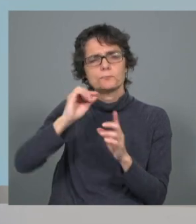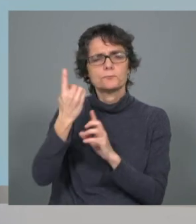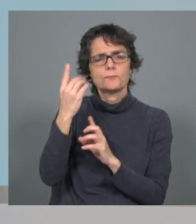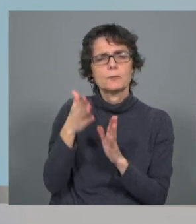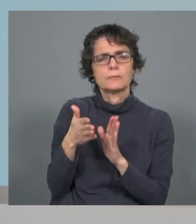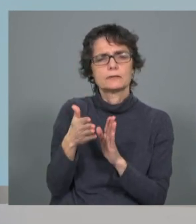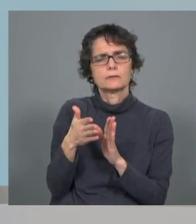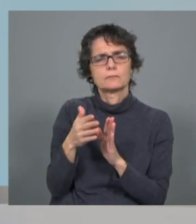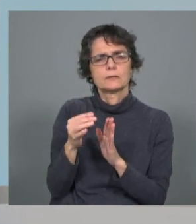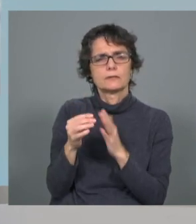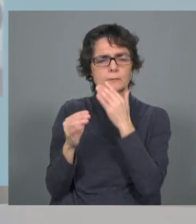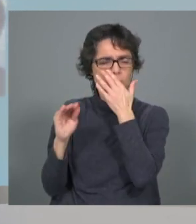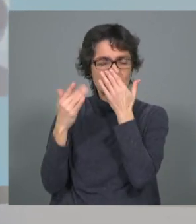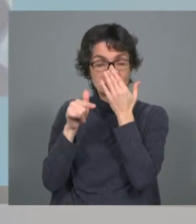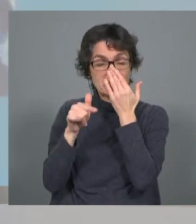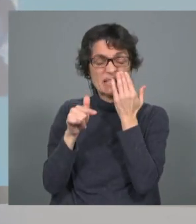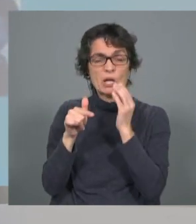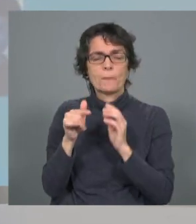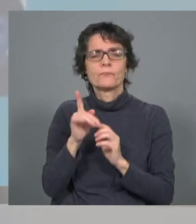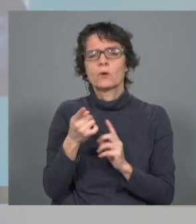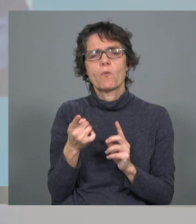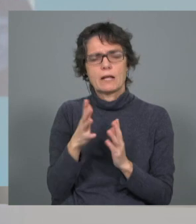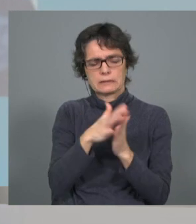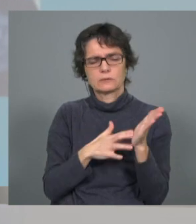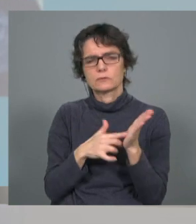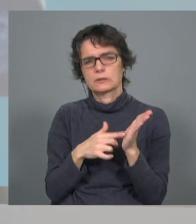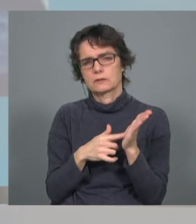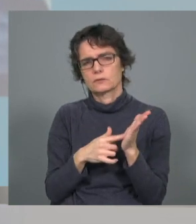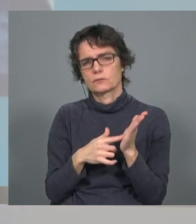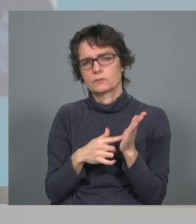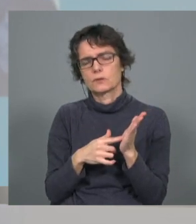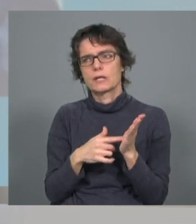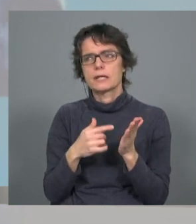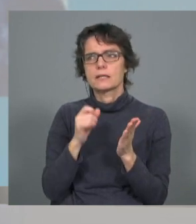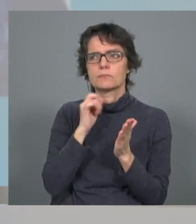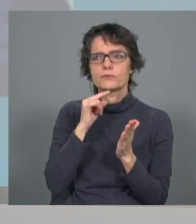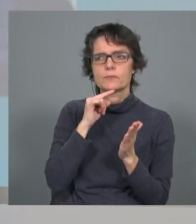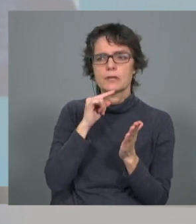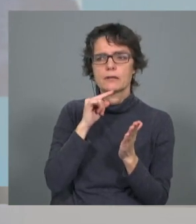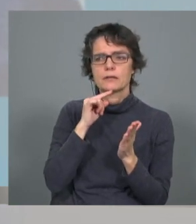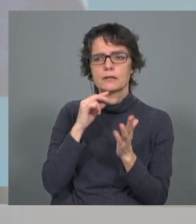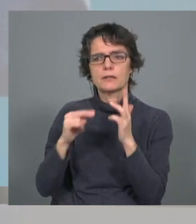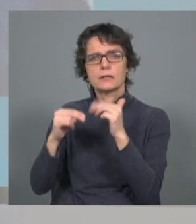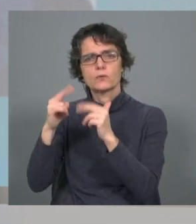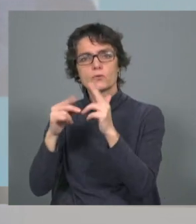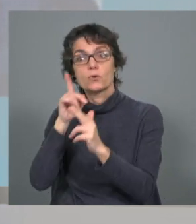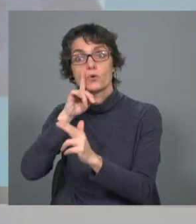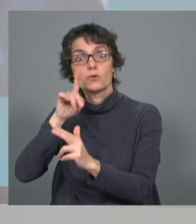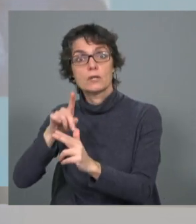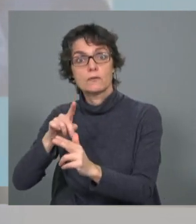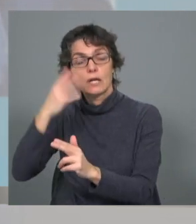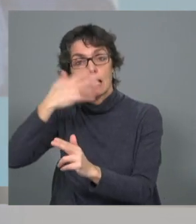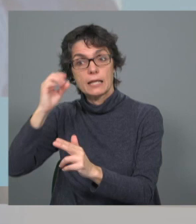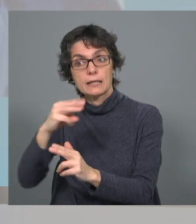sua sugestão que surge aqui deste texto, é essa reconstrução em 3 dias, enfim, numa alusão,